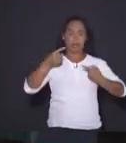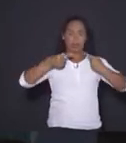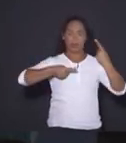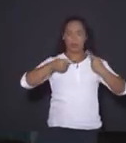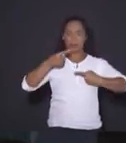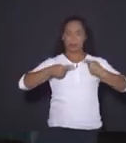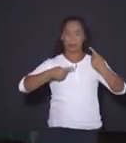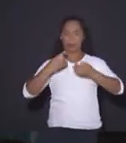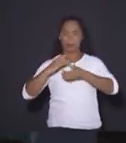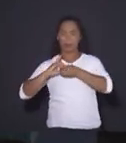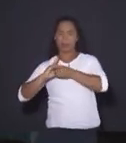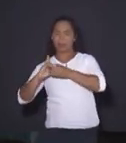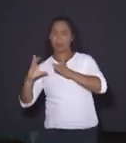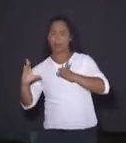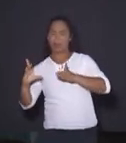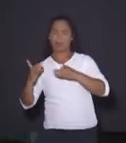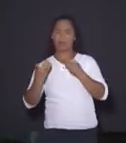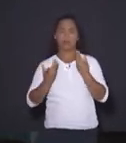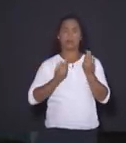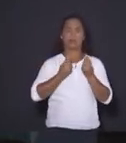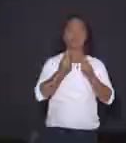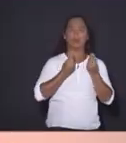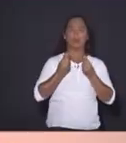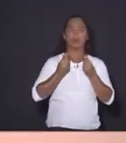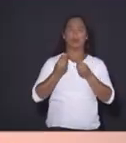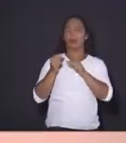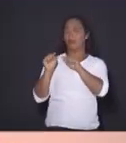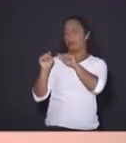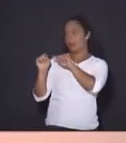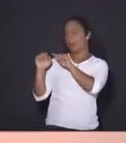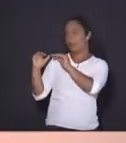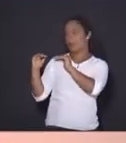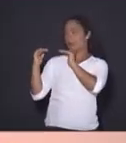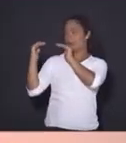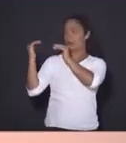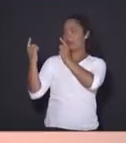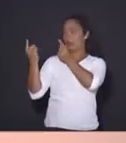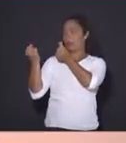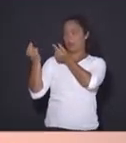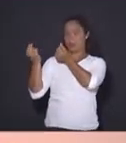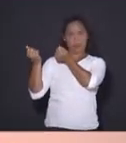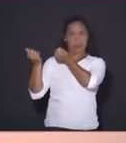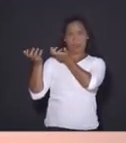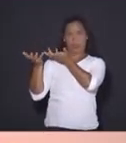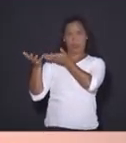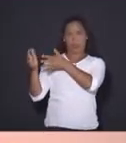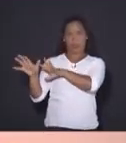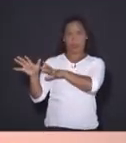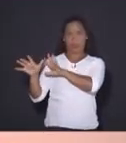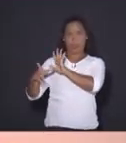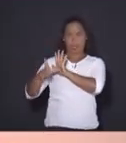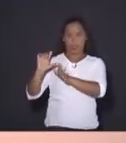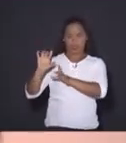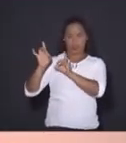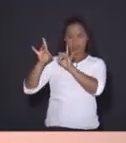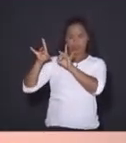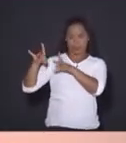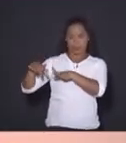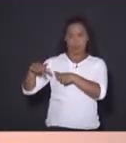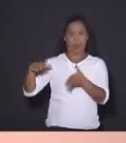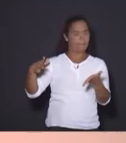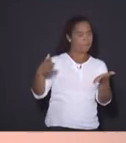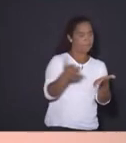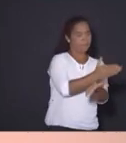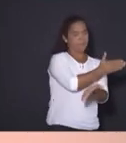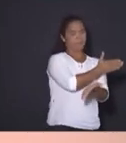democracia visto que quando a burguesia ela não quer mais aquele aquele setor que ela deixou antes ela simplesmente tira